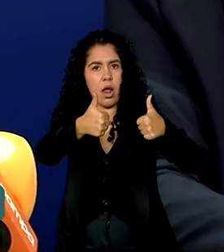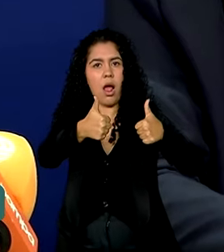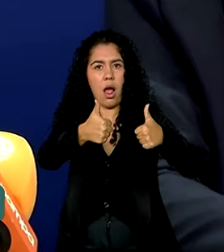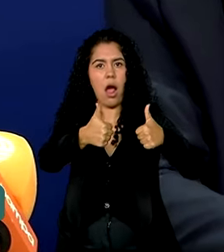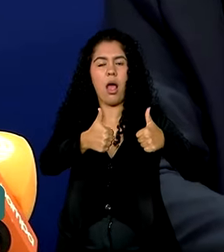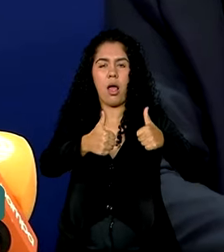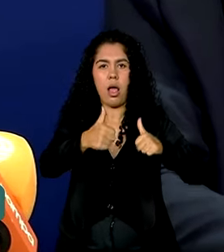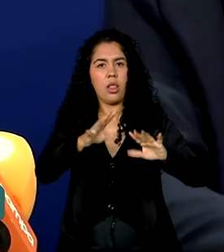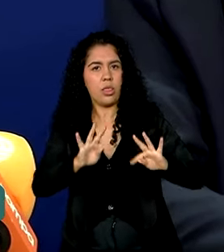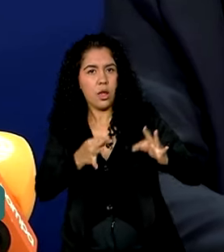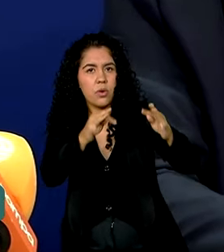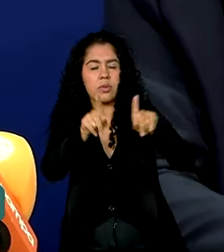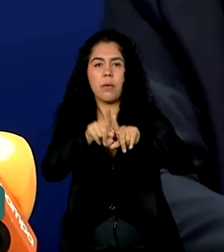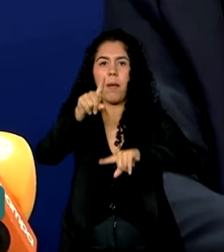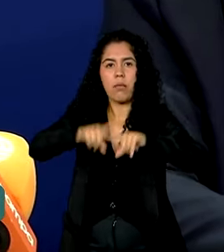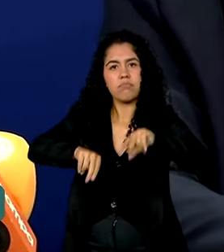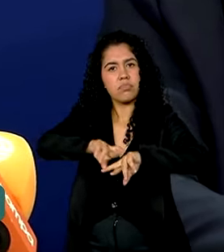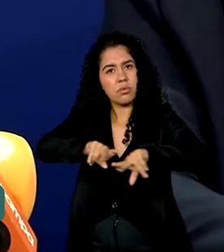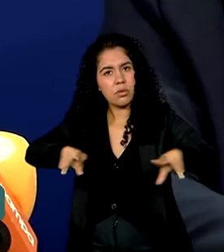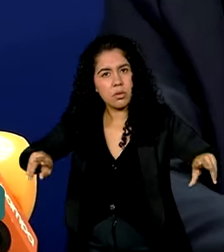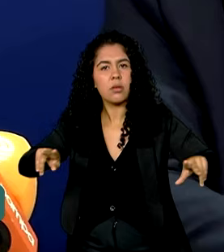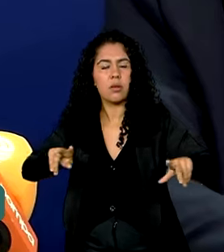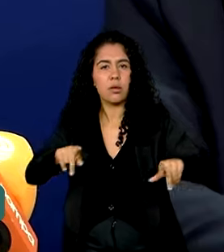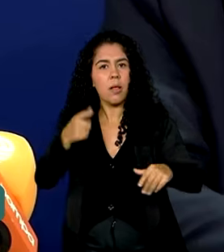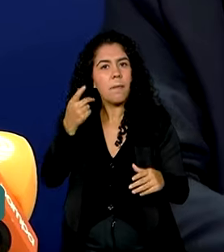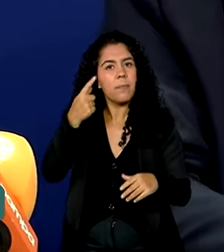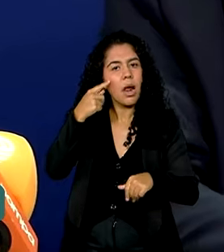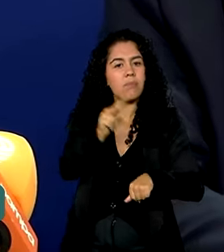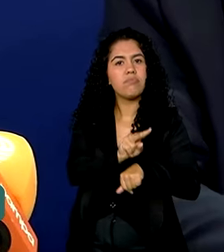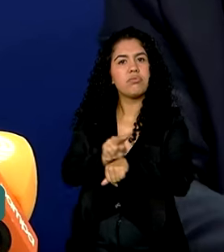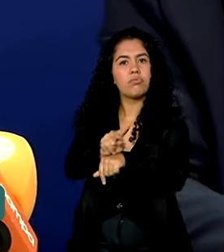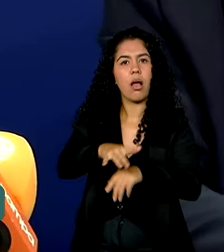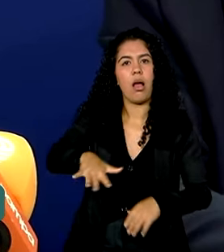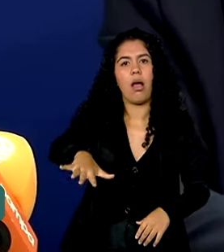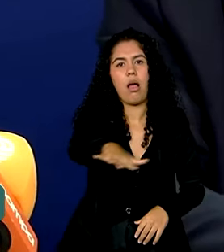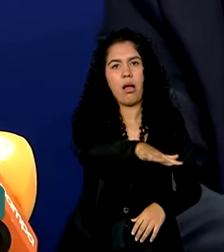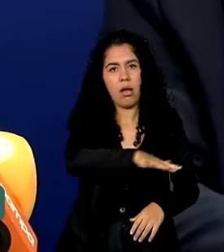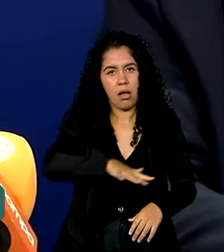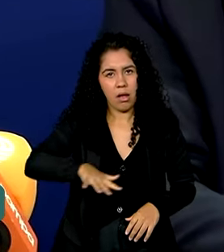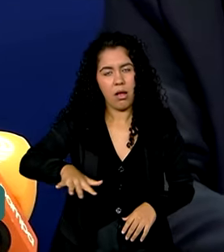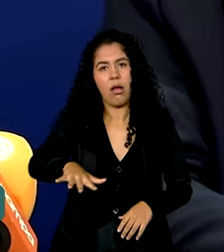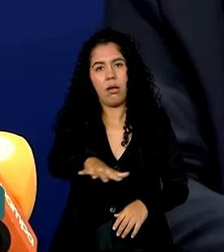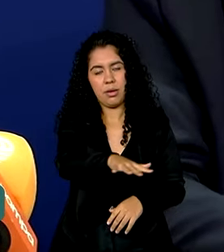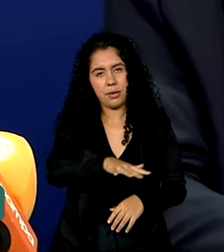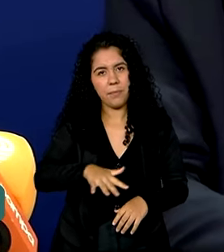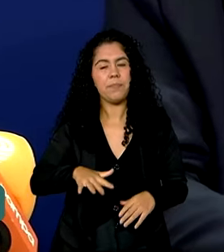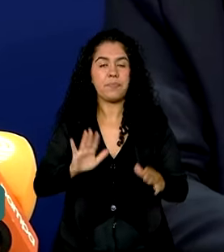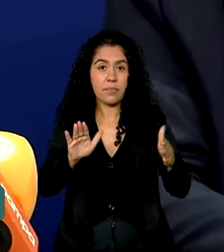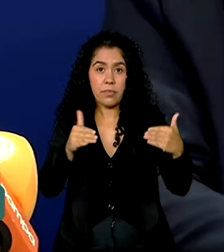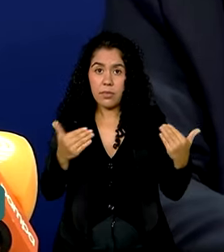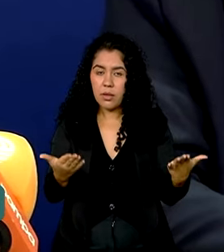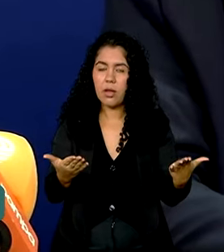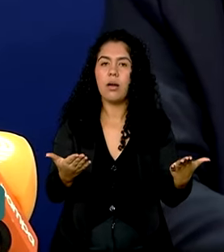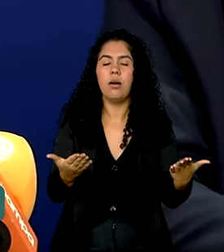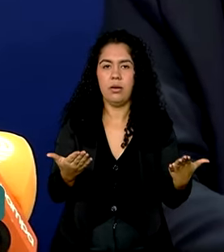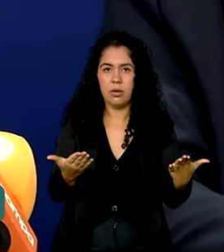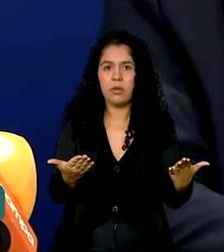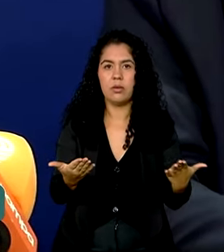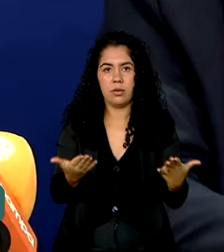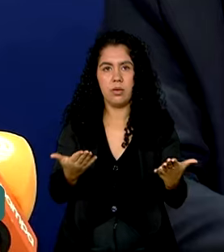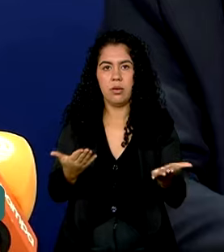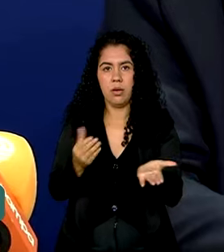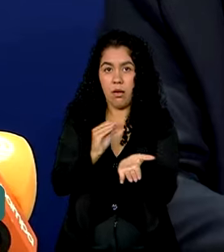os instrumentos utilizados para esse tipo de monitoramento em campo, né, em terra. Então, essa que é a